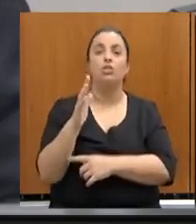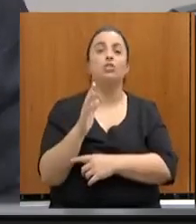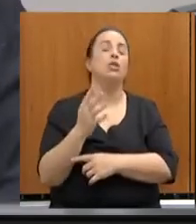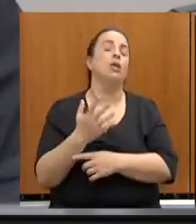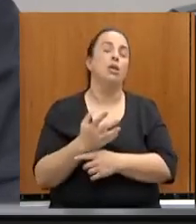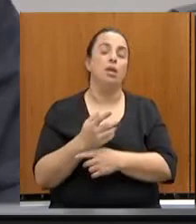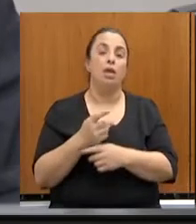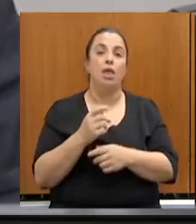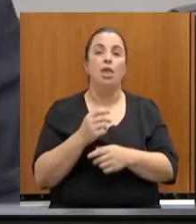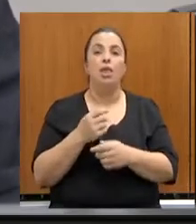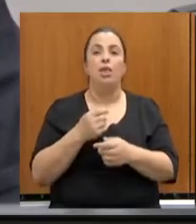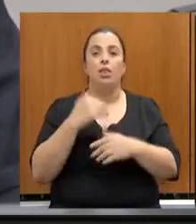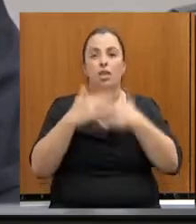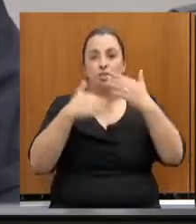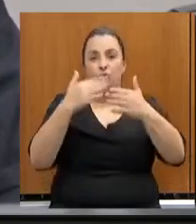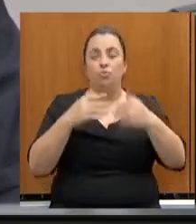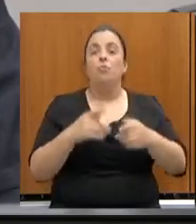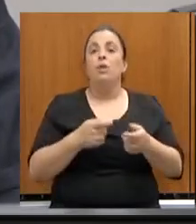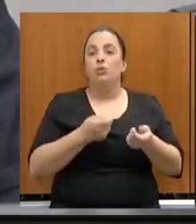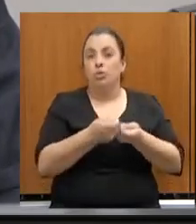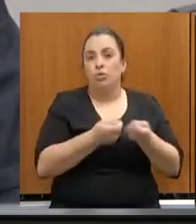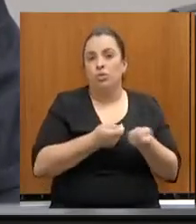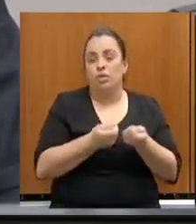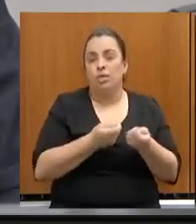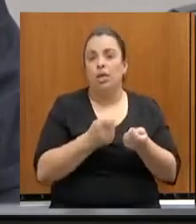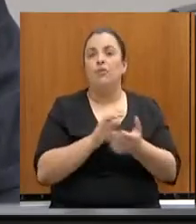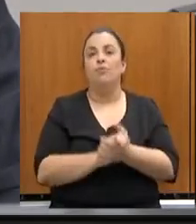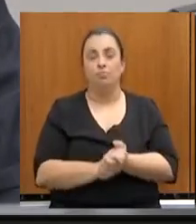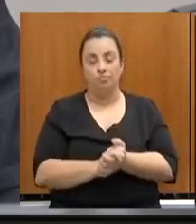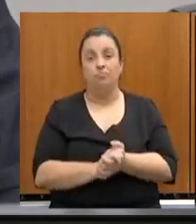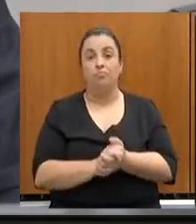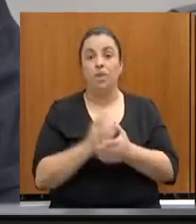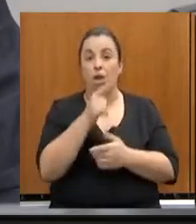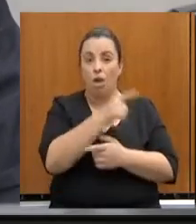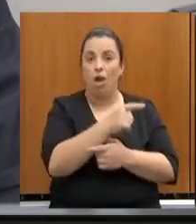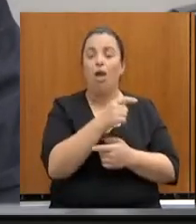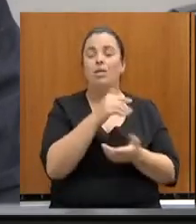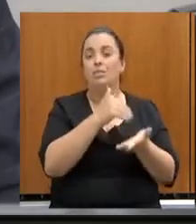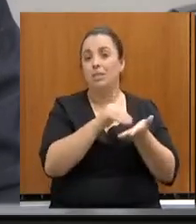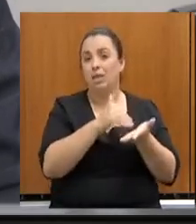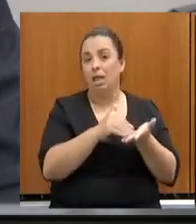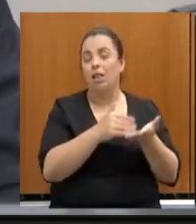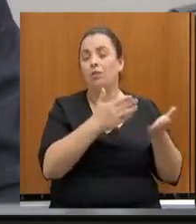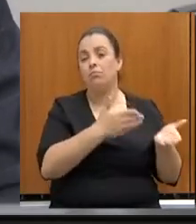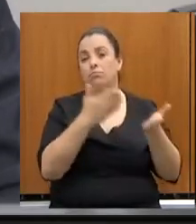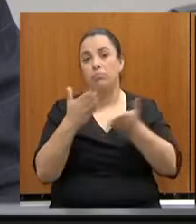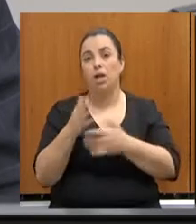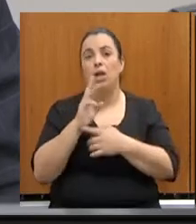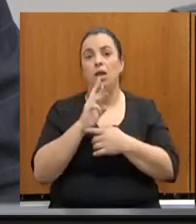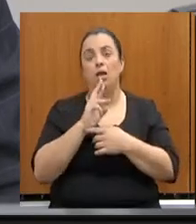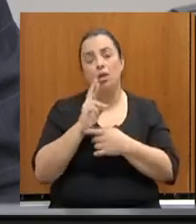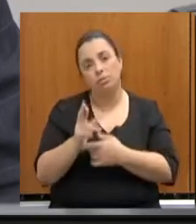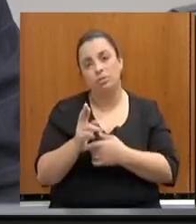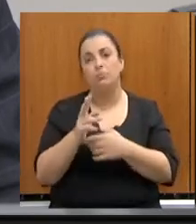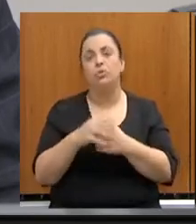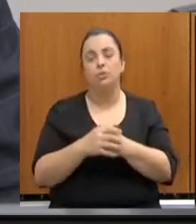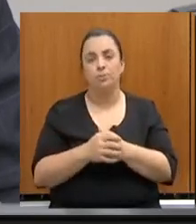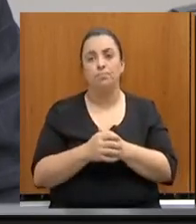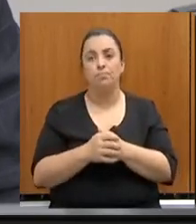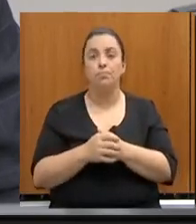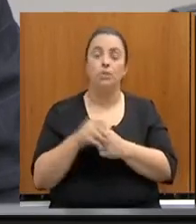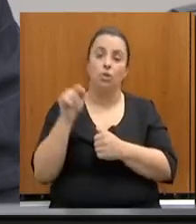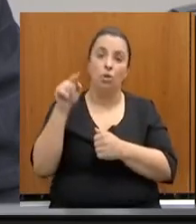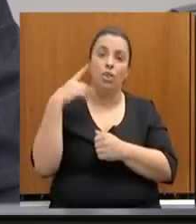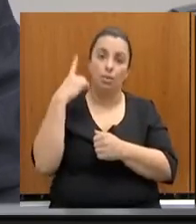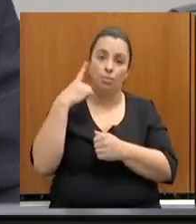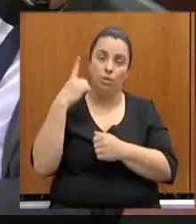pela presença eu passo as palavras agora para senhora secretária Marília fazer as populações sobre a fala